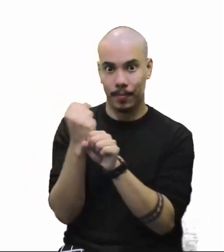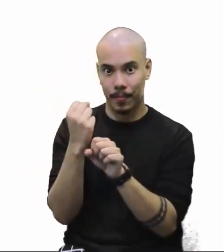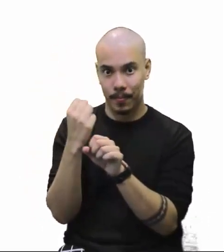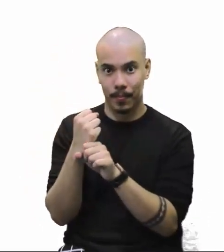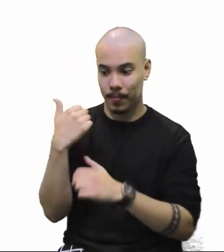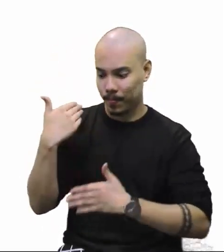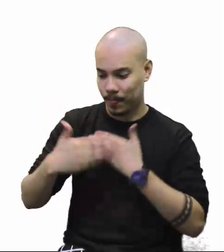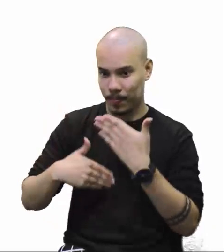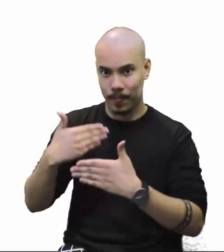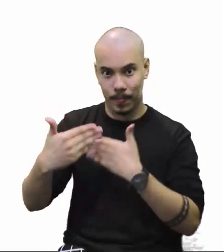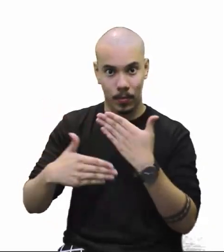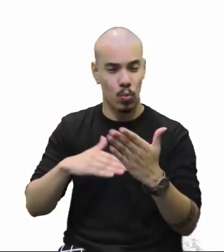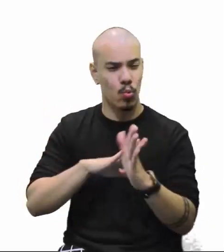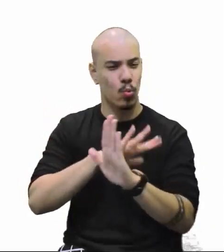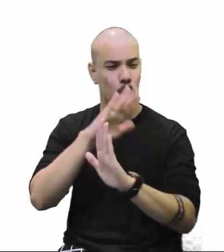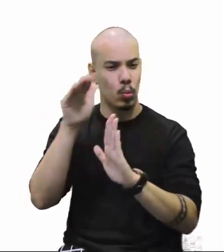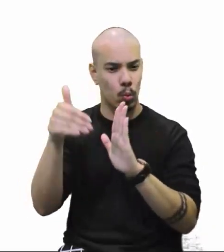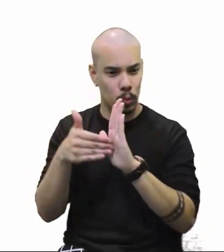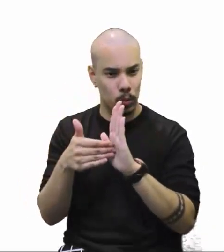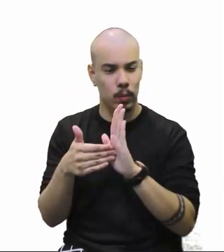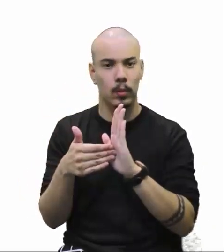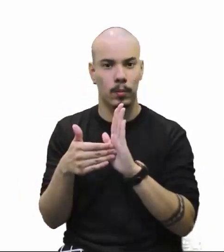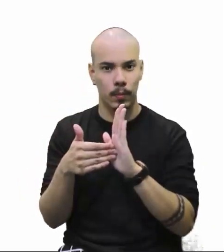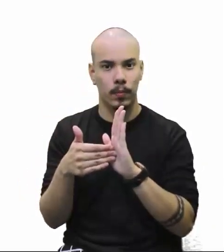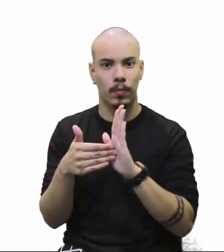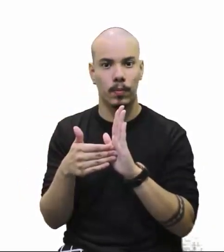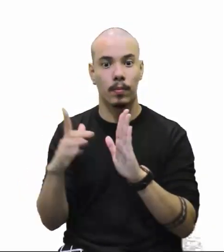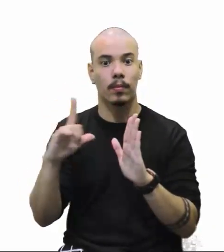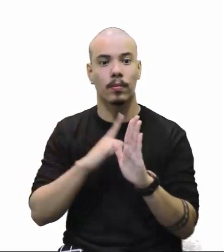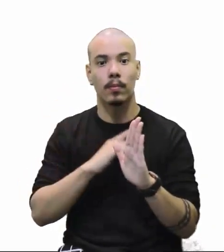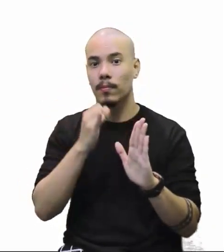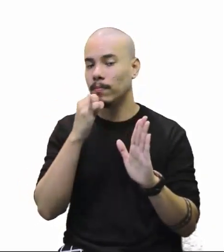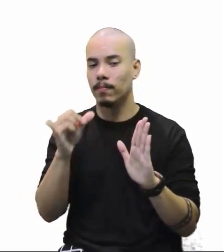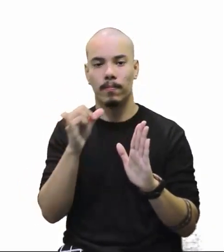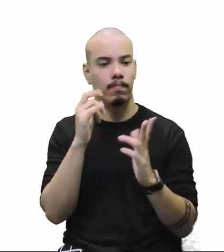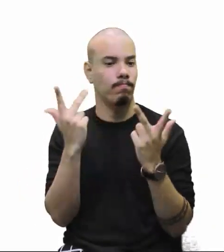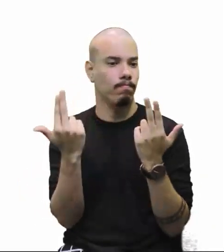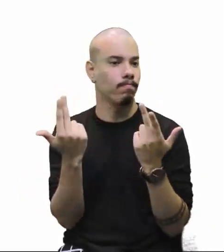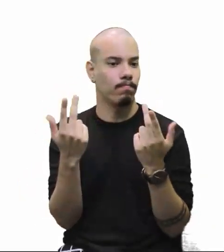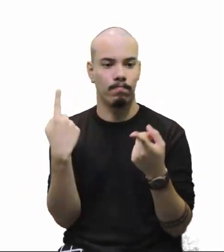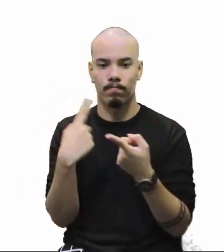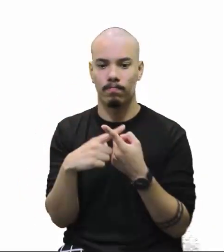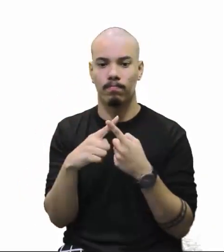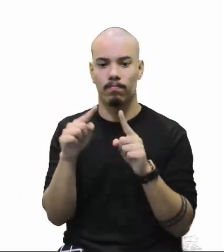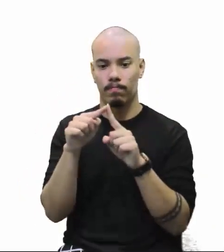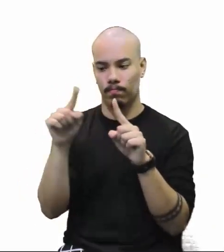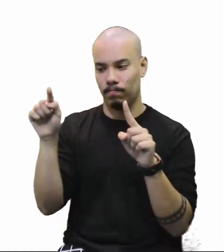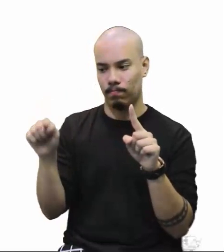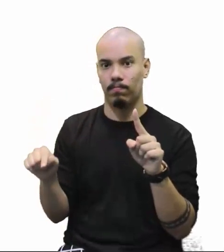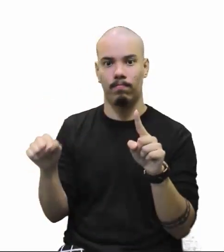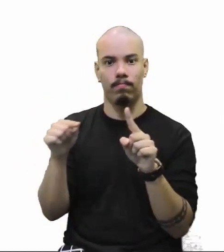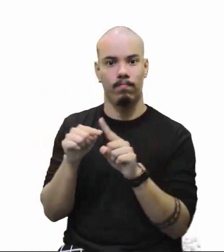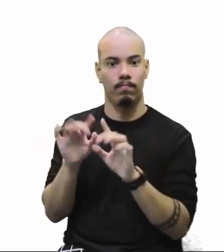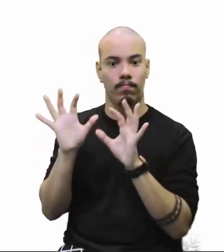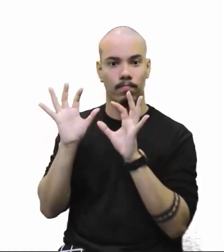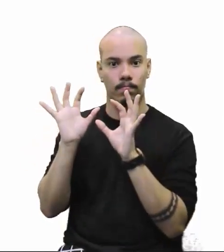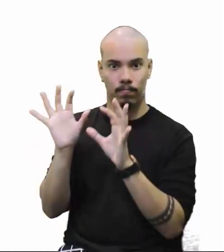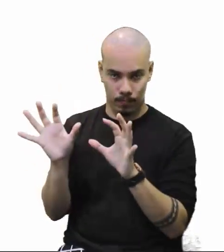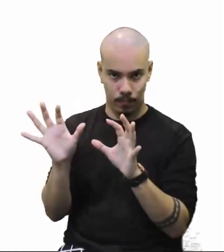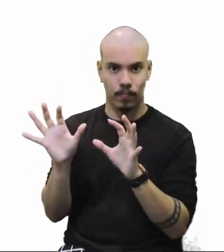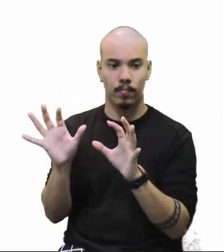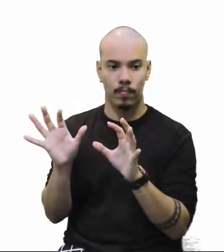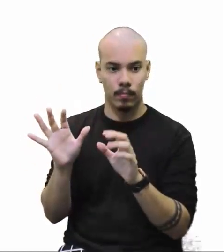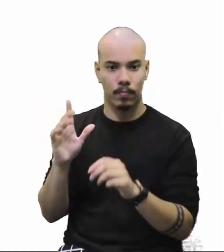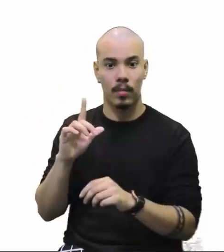né? Em todas elas. A corrente vai ser a mesma, porque aí é um circuito, a malha forma um circuito em série,